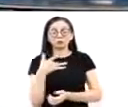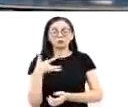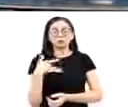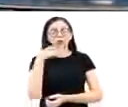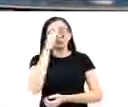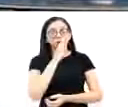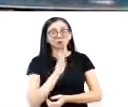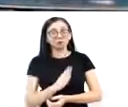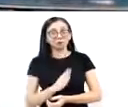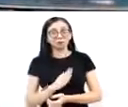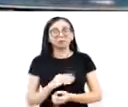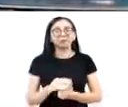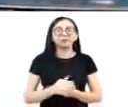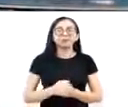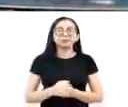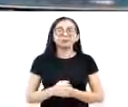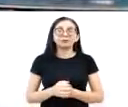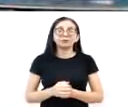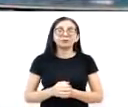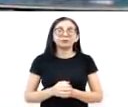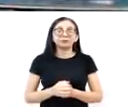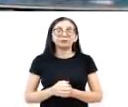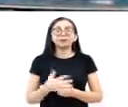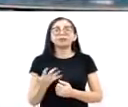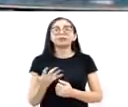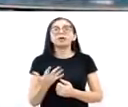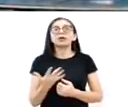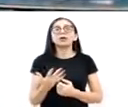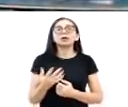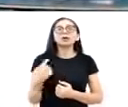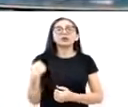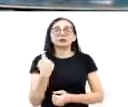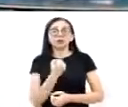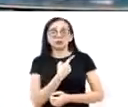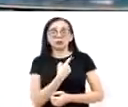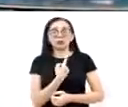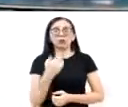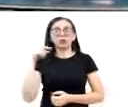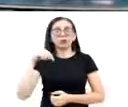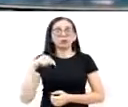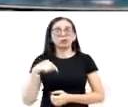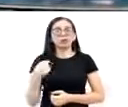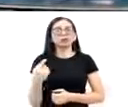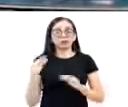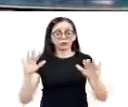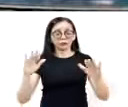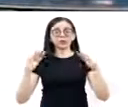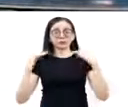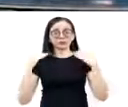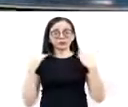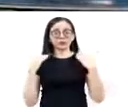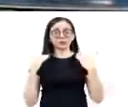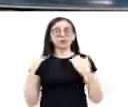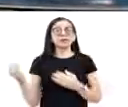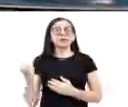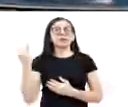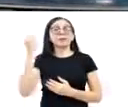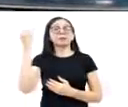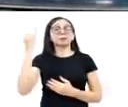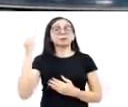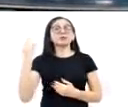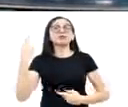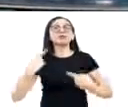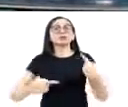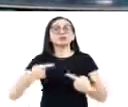no Brasil, né? Então, isso para mim é uma forma que a gente encontra de estar aqui colocando para todos que nos assistem